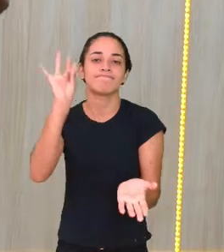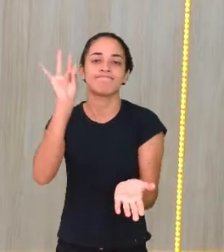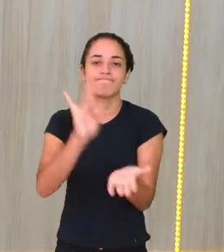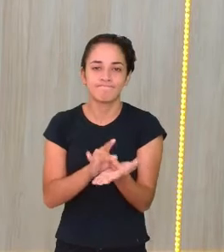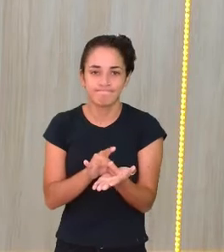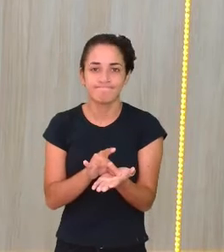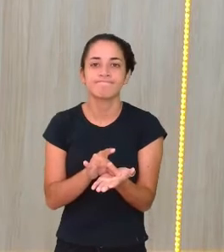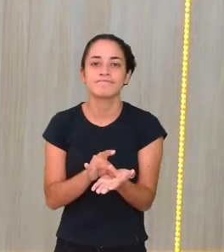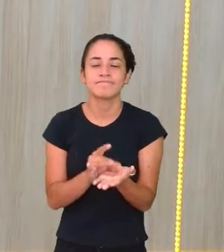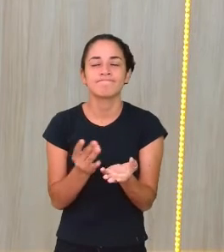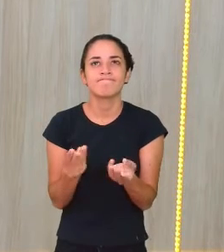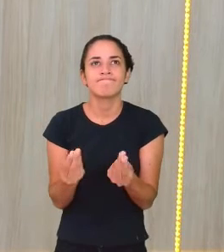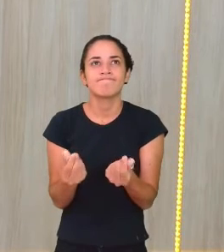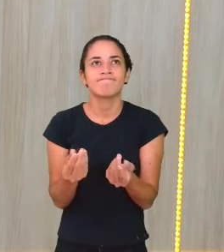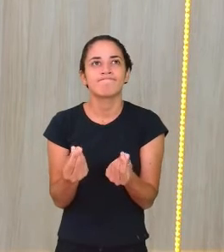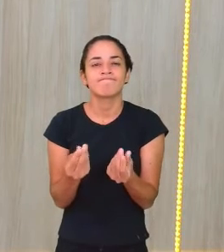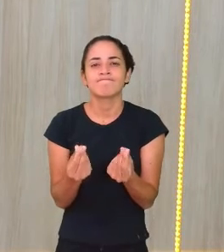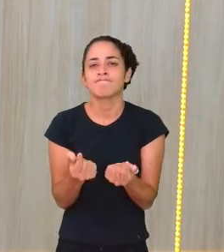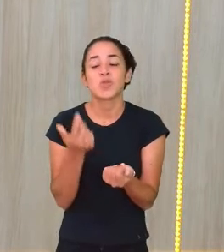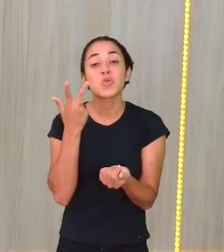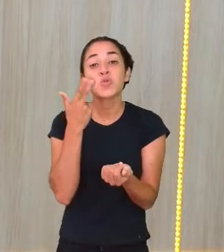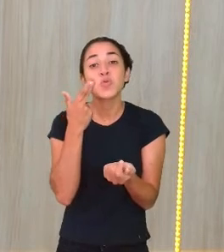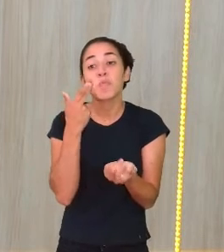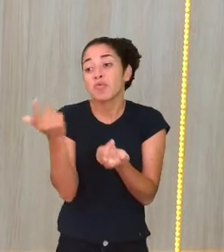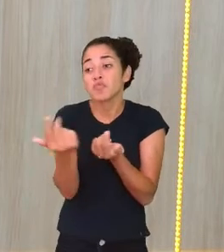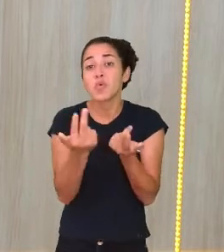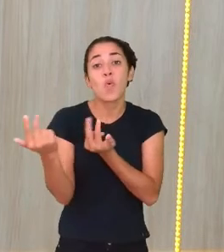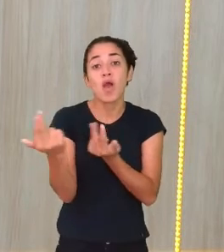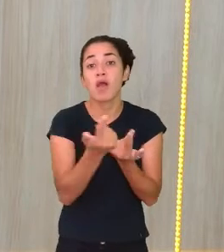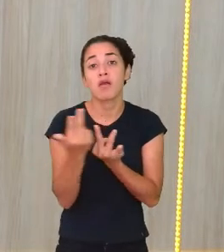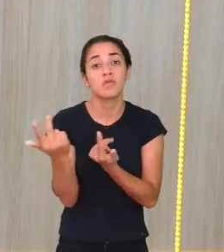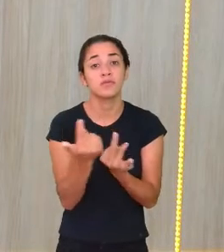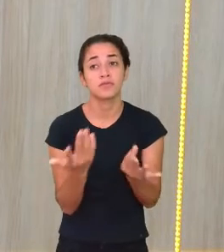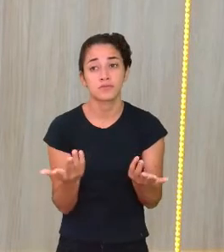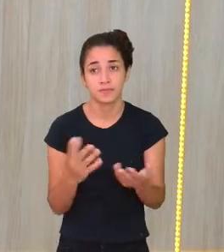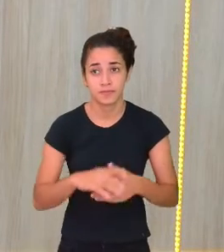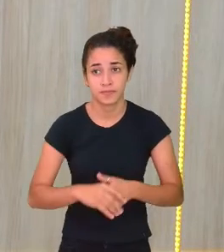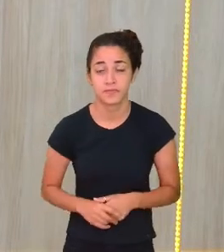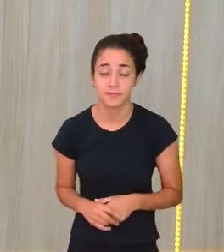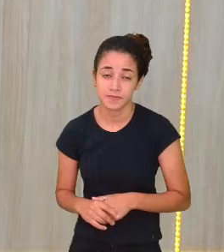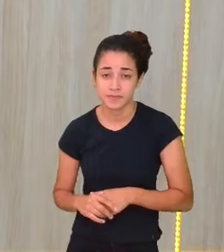verdade muito normal e igualitária para todos.